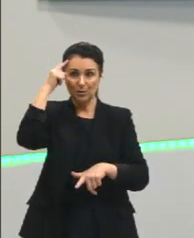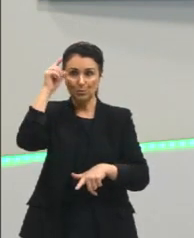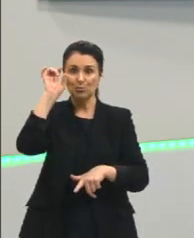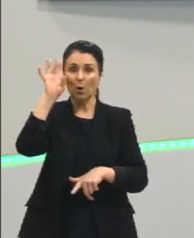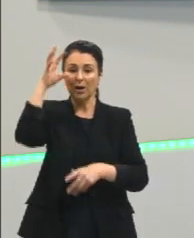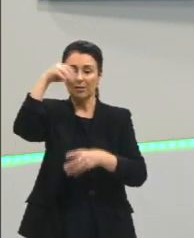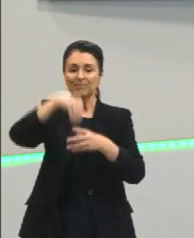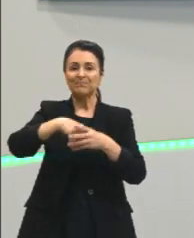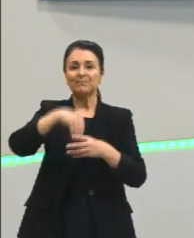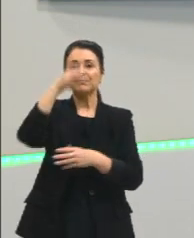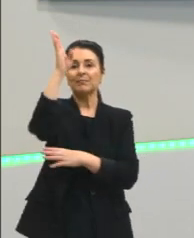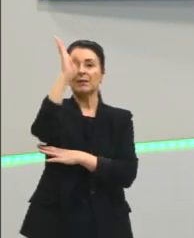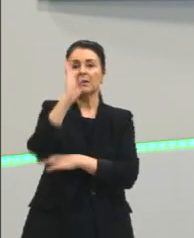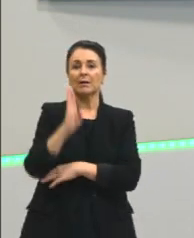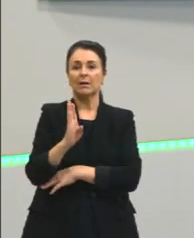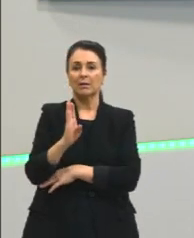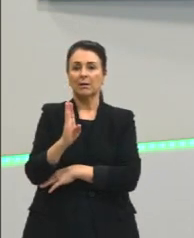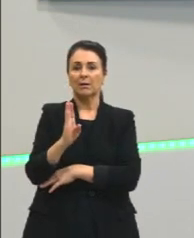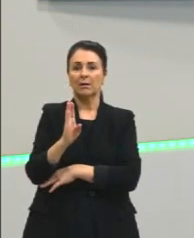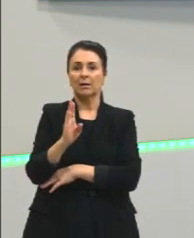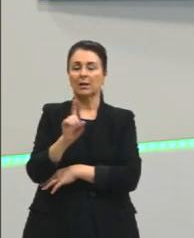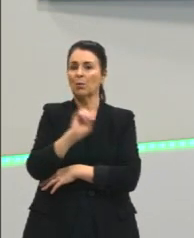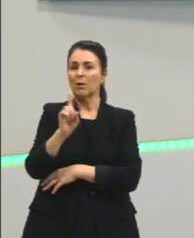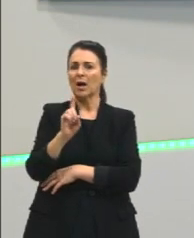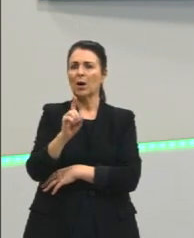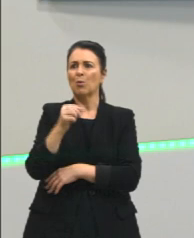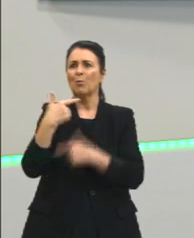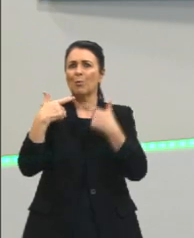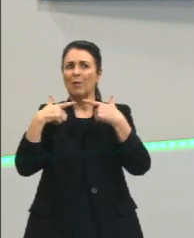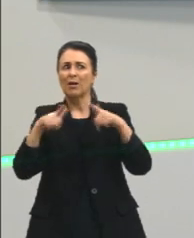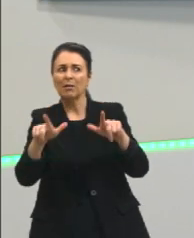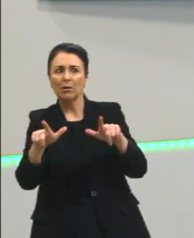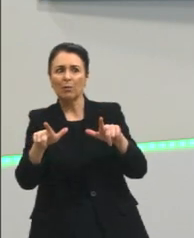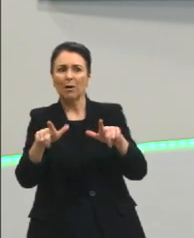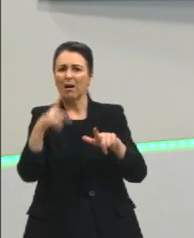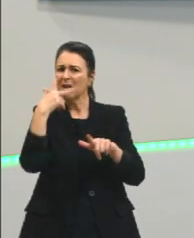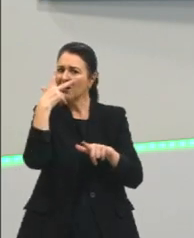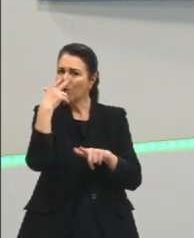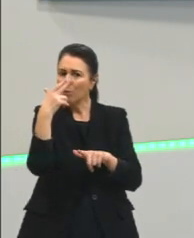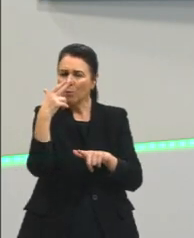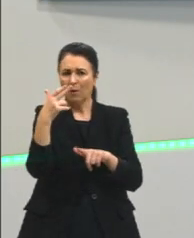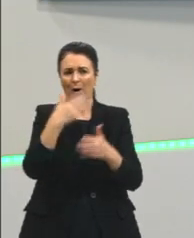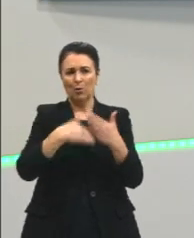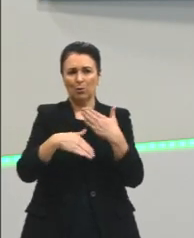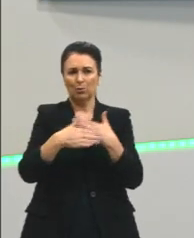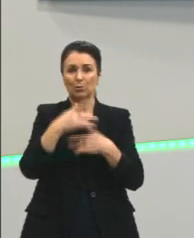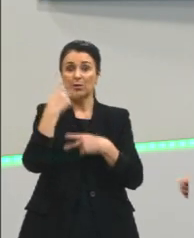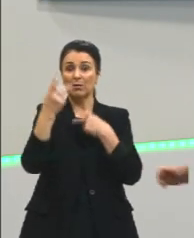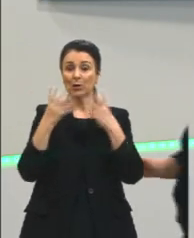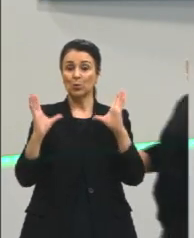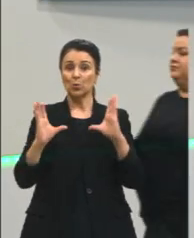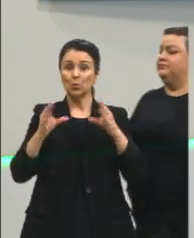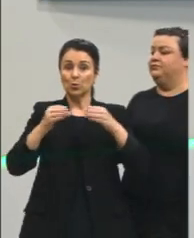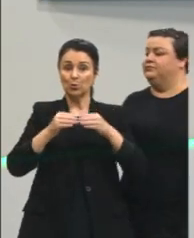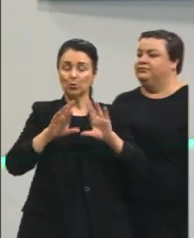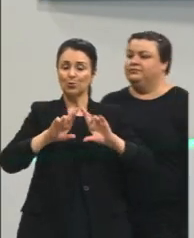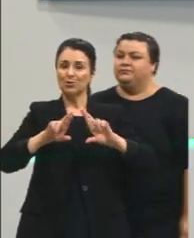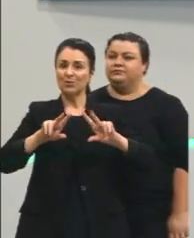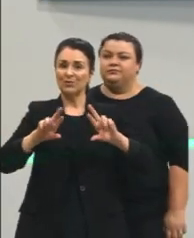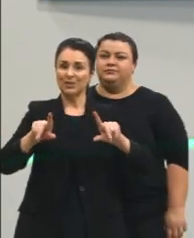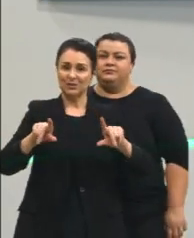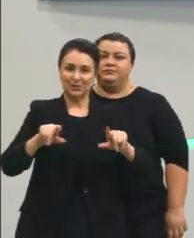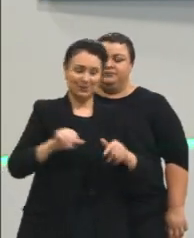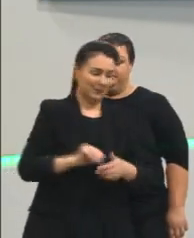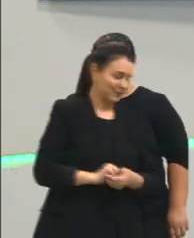a gente não tá falando de uma língua só de uma coisa única a gente está falando de um conjunto diferenciado